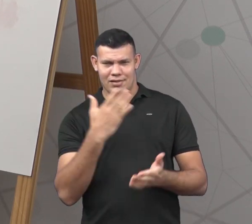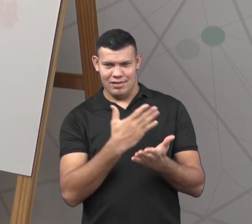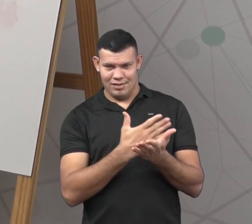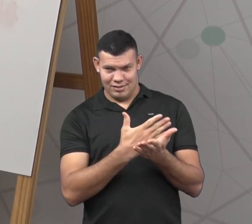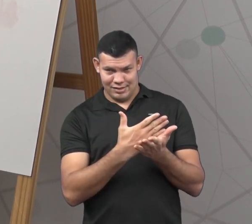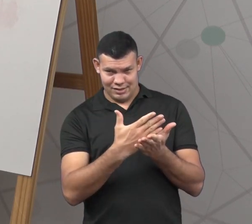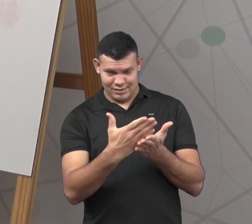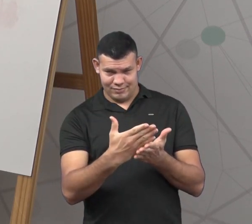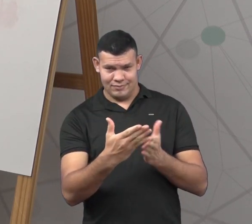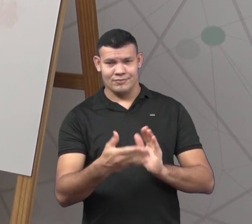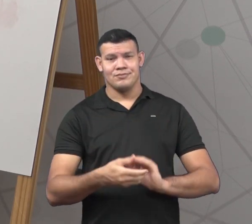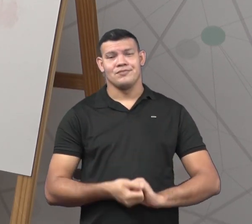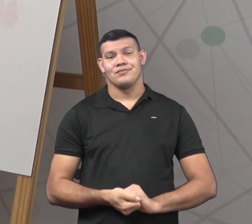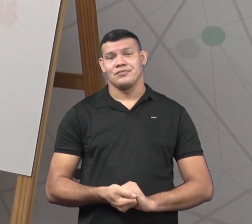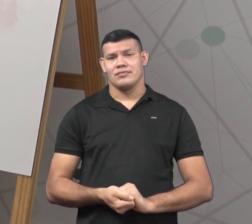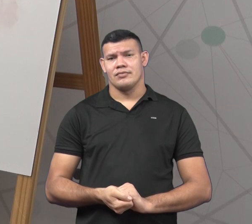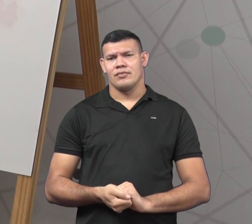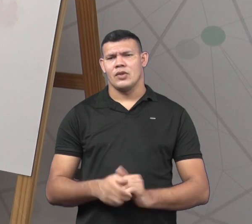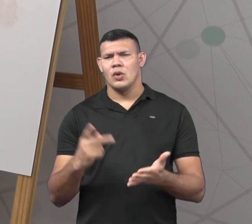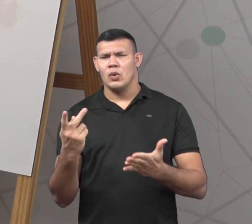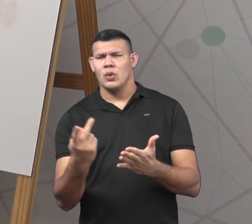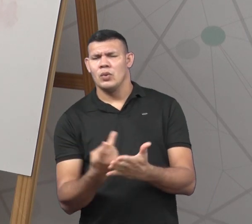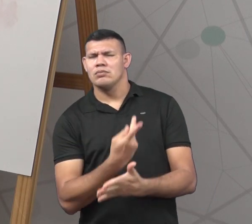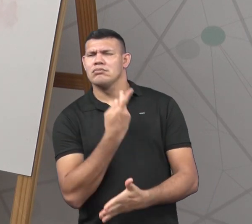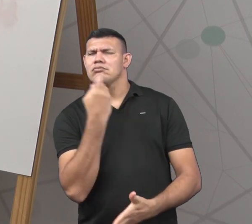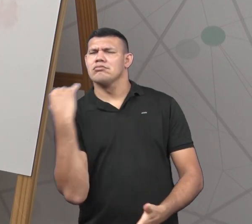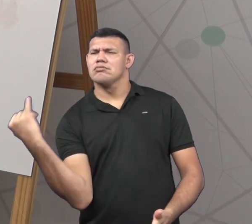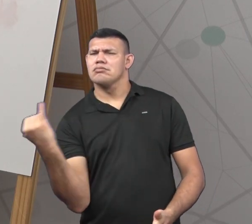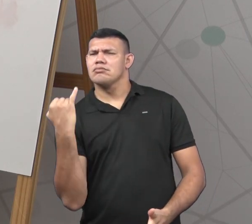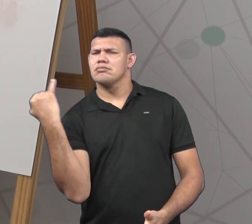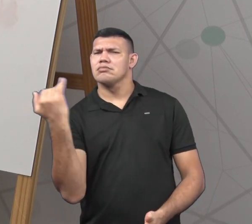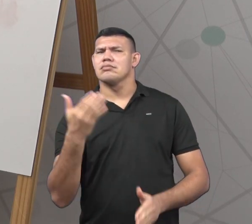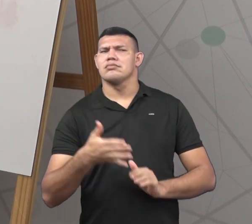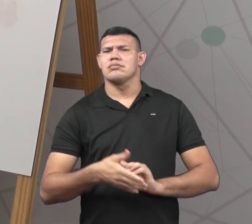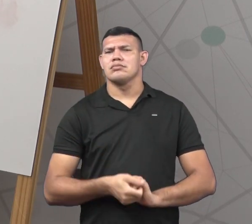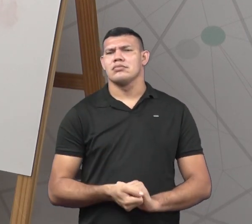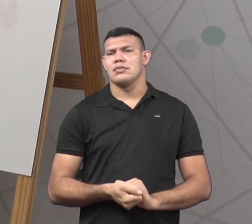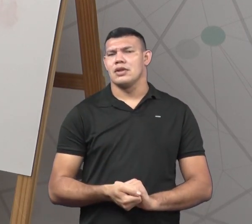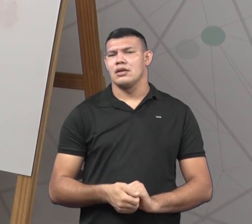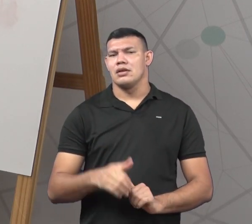do tempo. Outro fato importante, eu posso colocar, né? Em